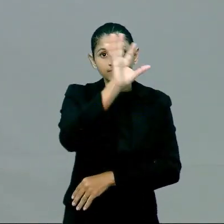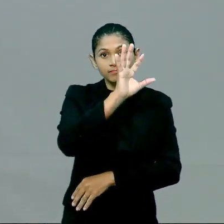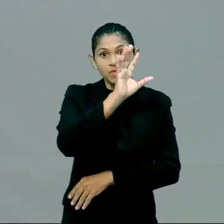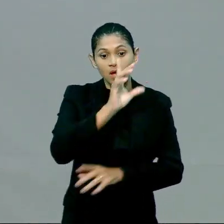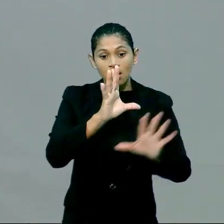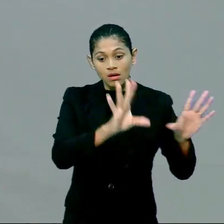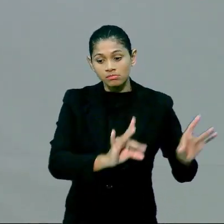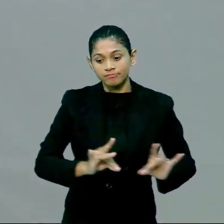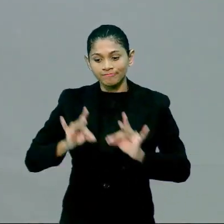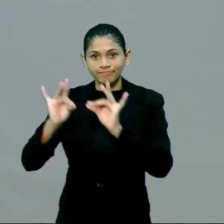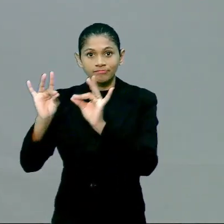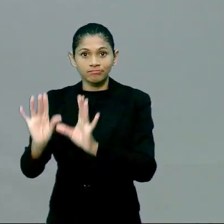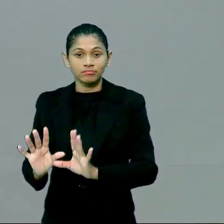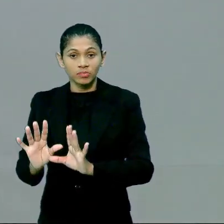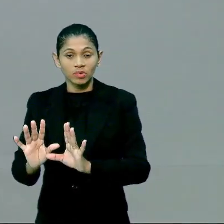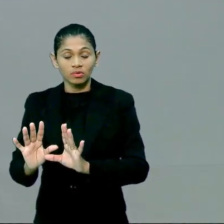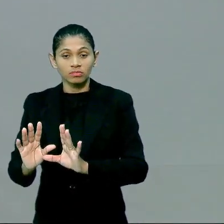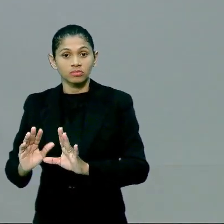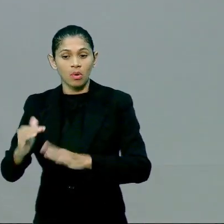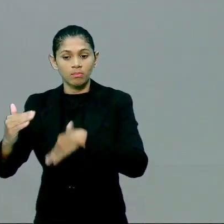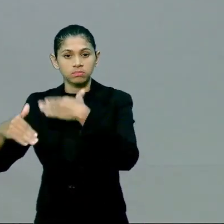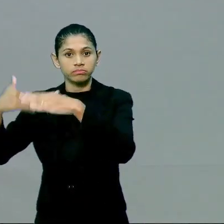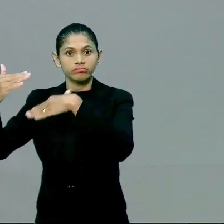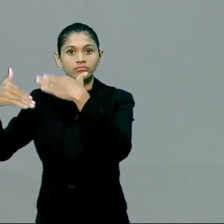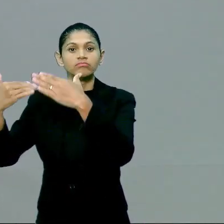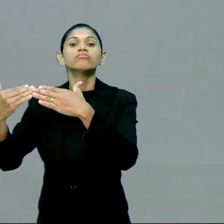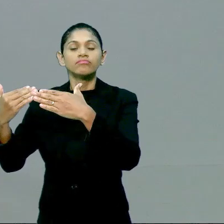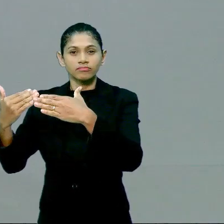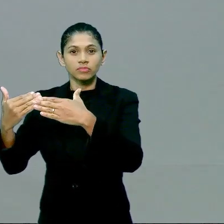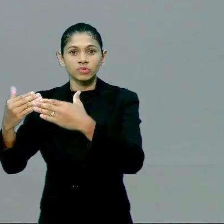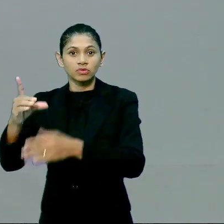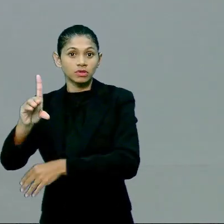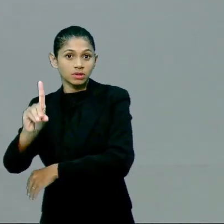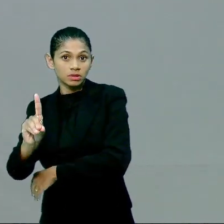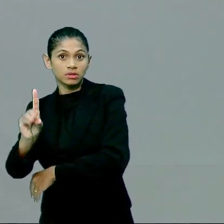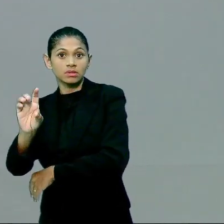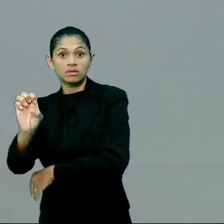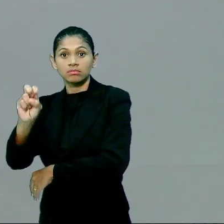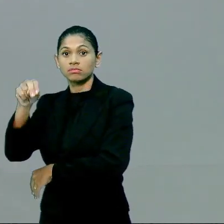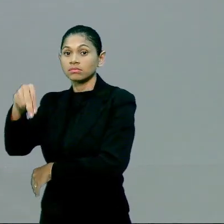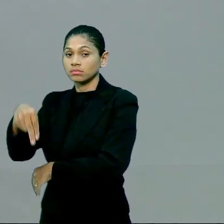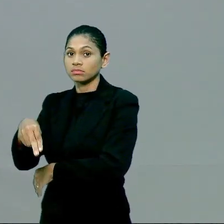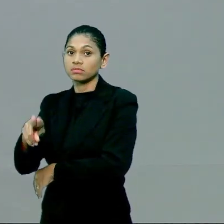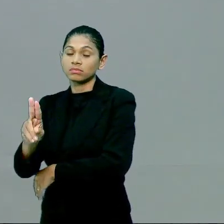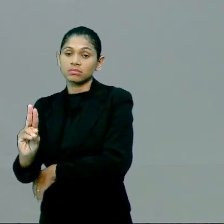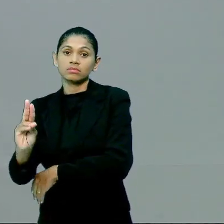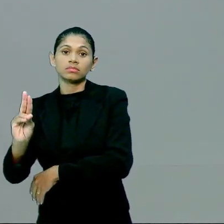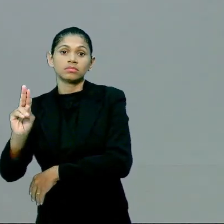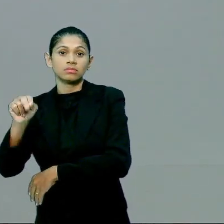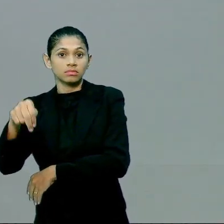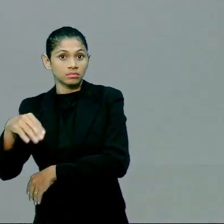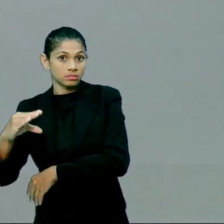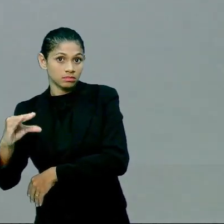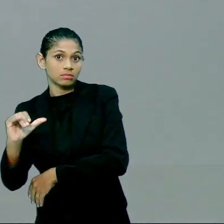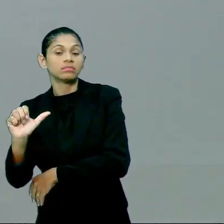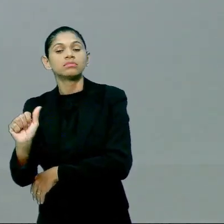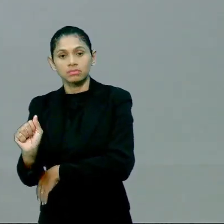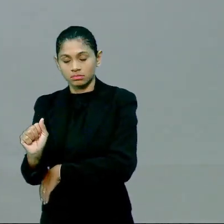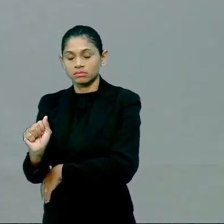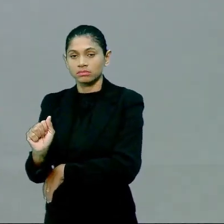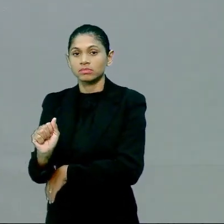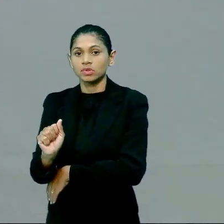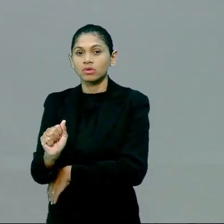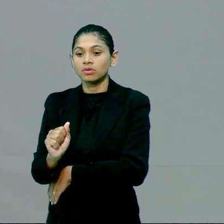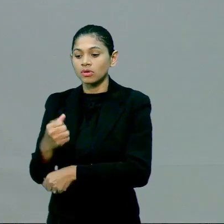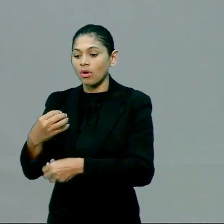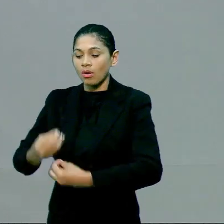denúncia social. É tanto que logo após o romantismo, a gente tem o realismo e a gente consegue verificar na produção literária